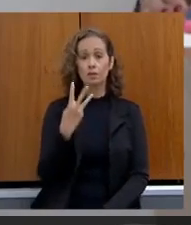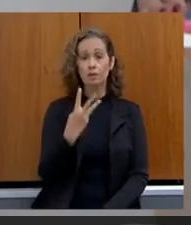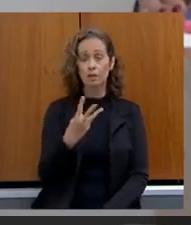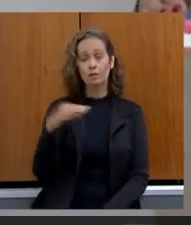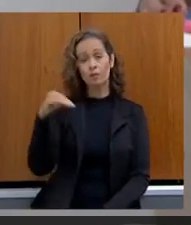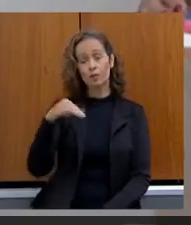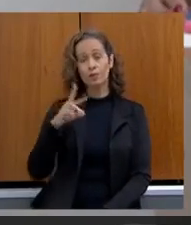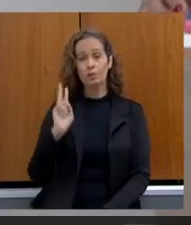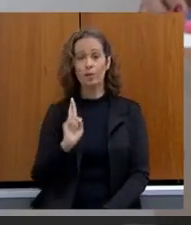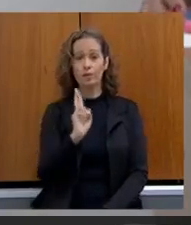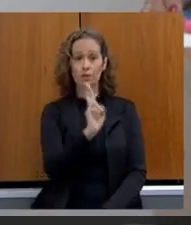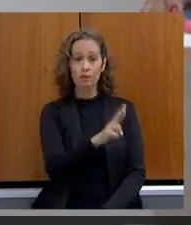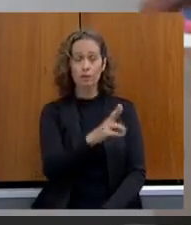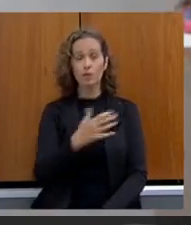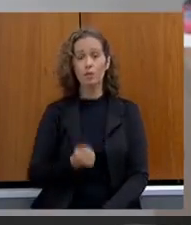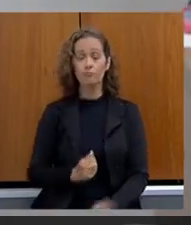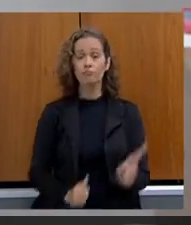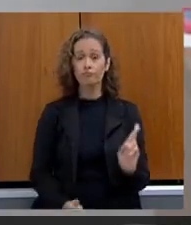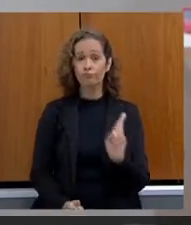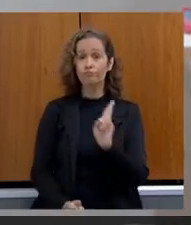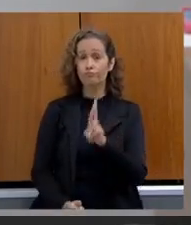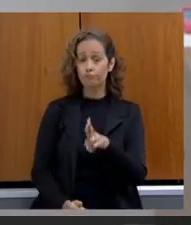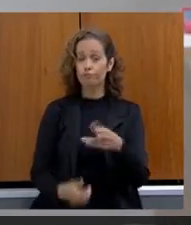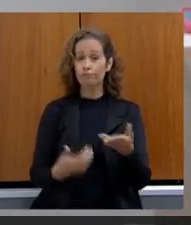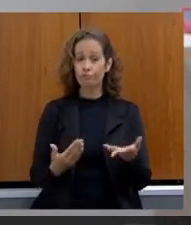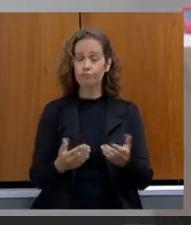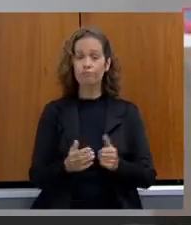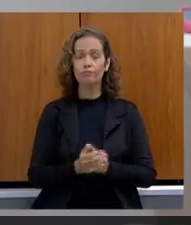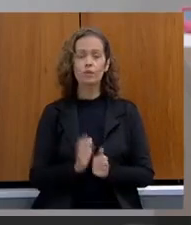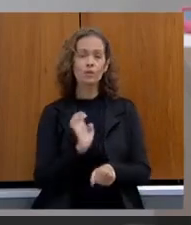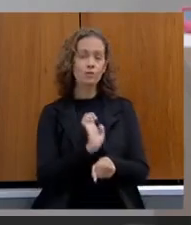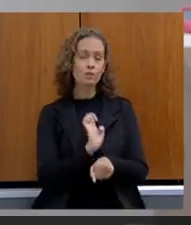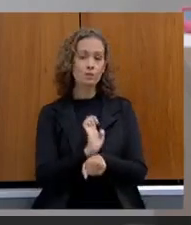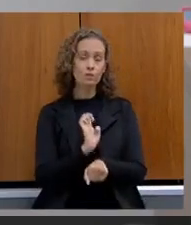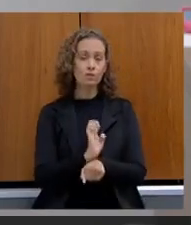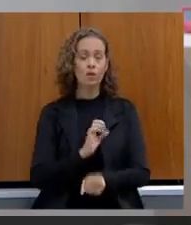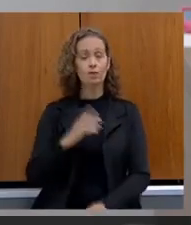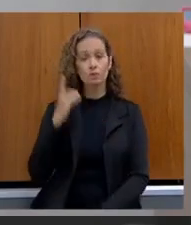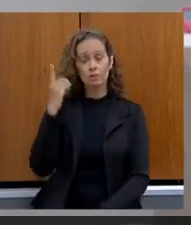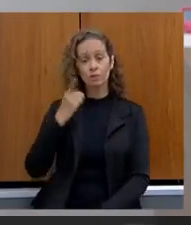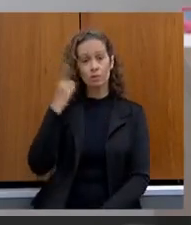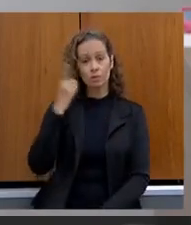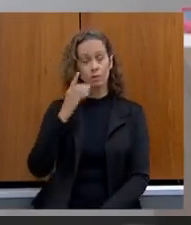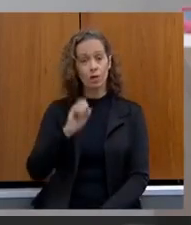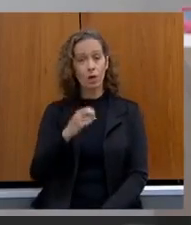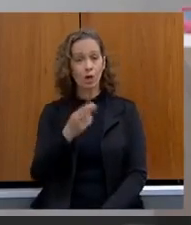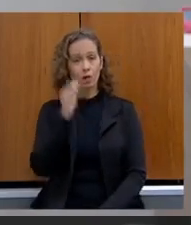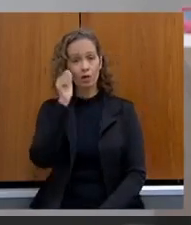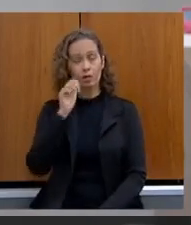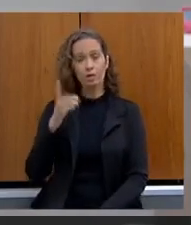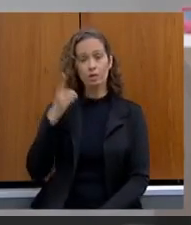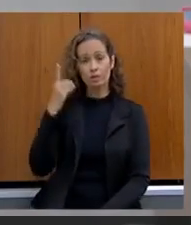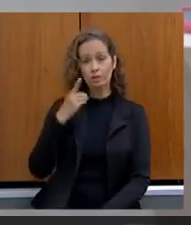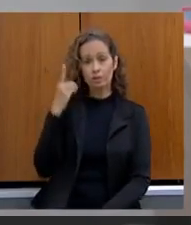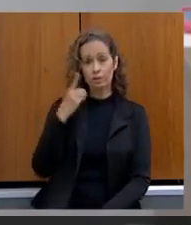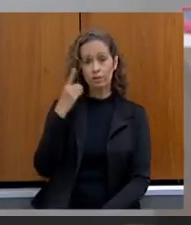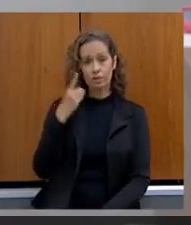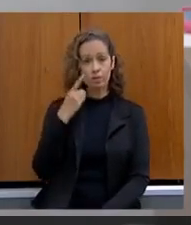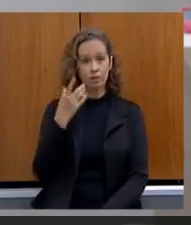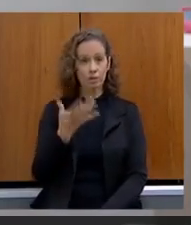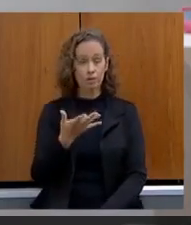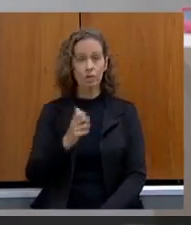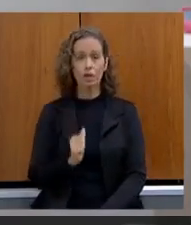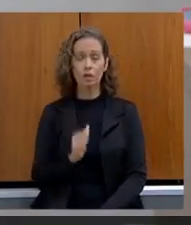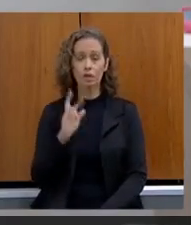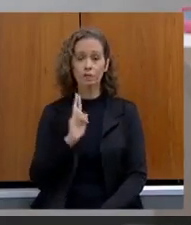para respondê-la após a resposta da autoridade Estadual o deputado ou a deputada que a